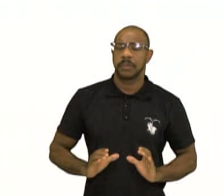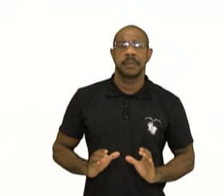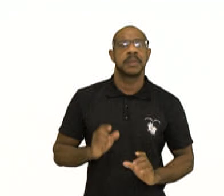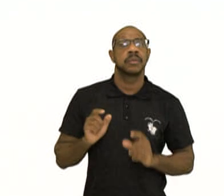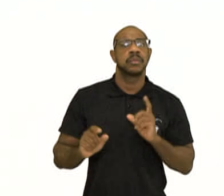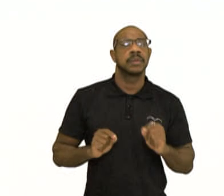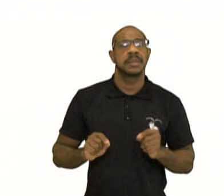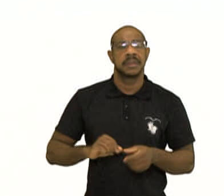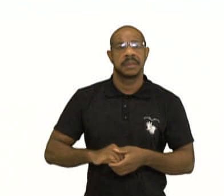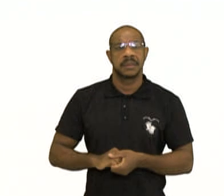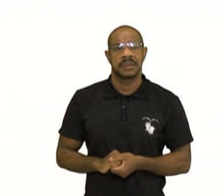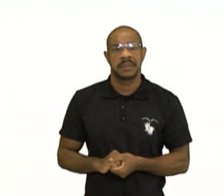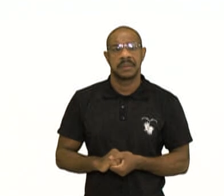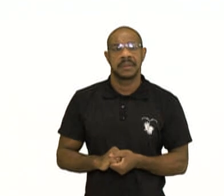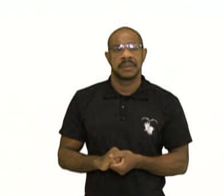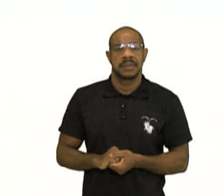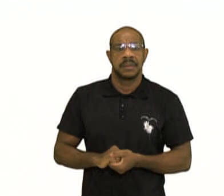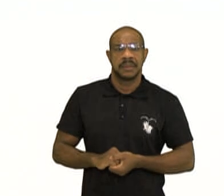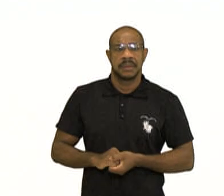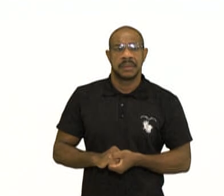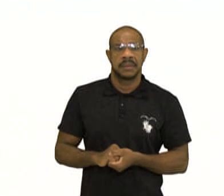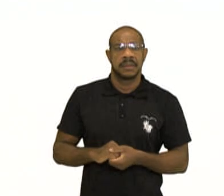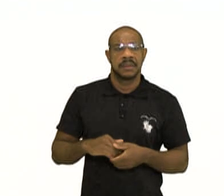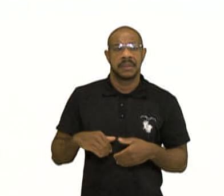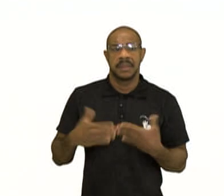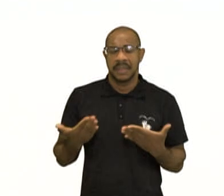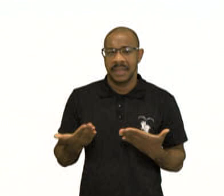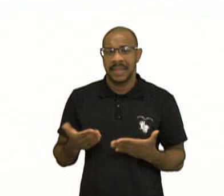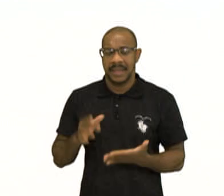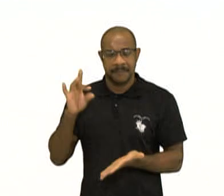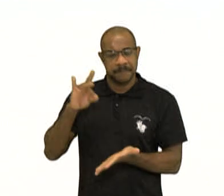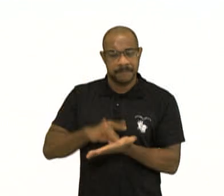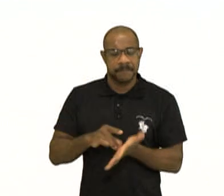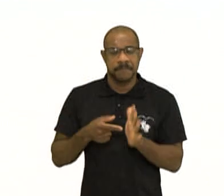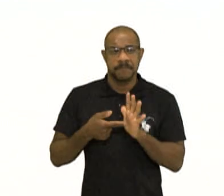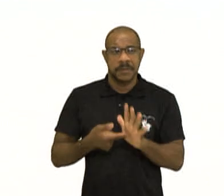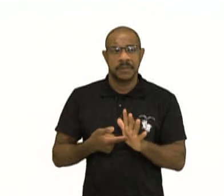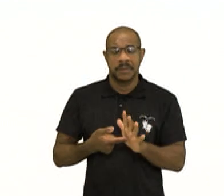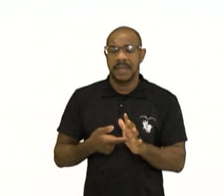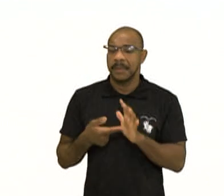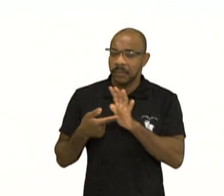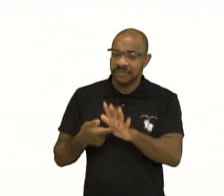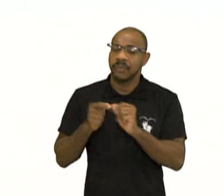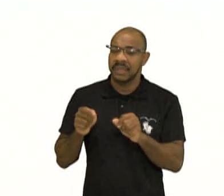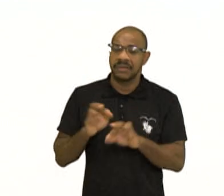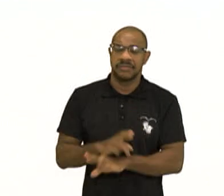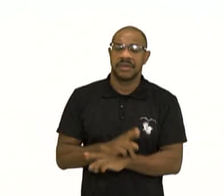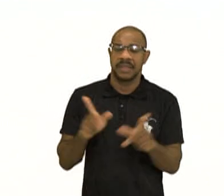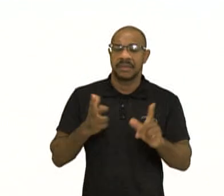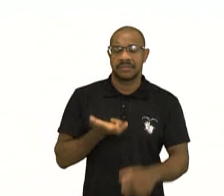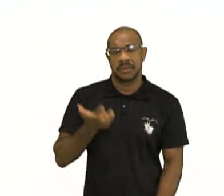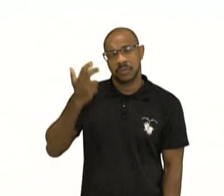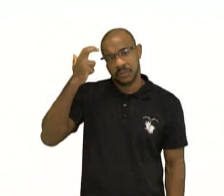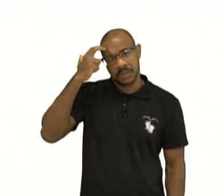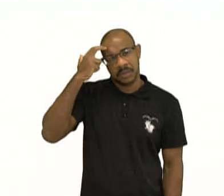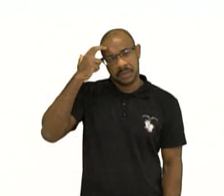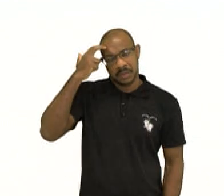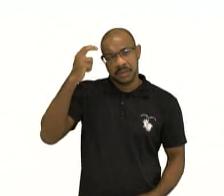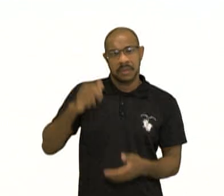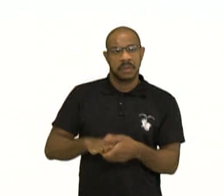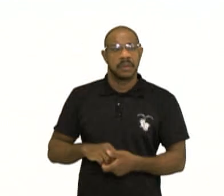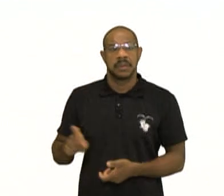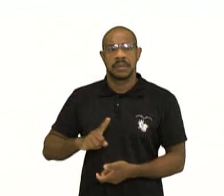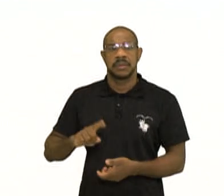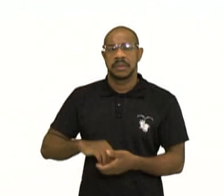manifestação cultural é considerada legítima. Então, é legitimar as diferenças culturais, não hierarquizar, não colocar